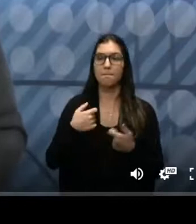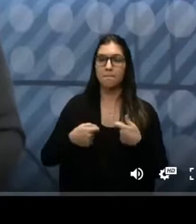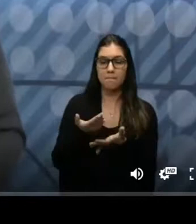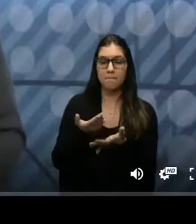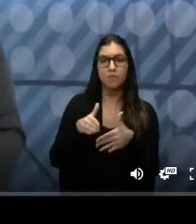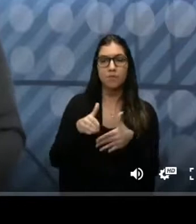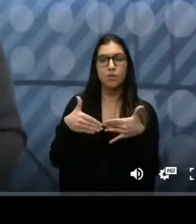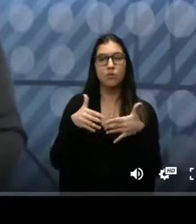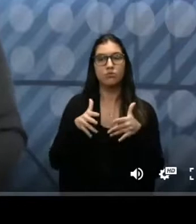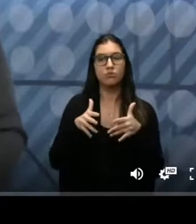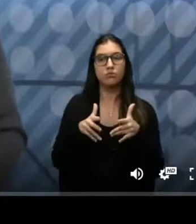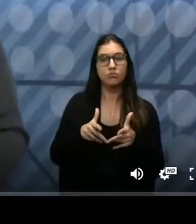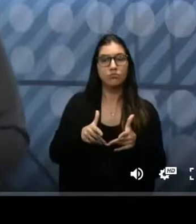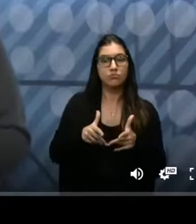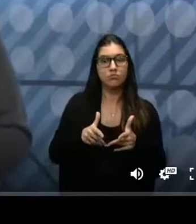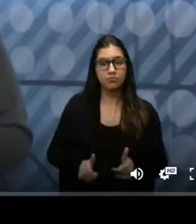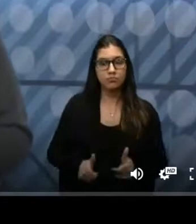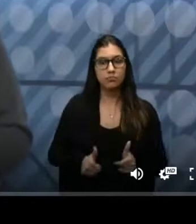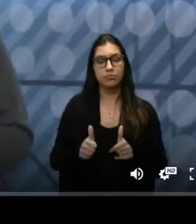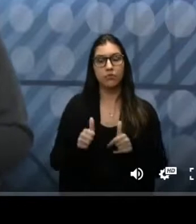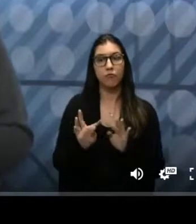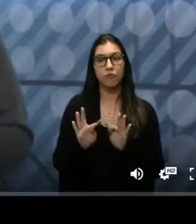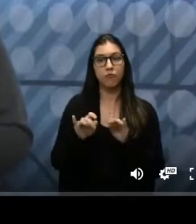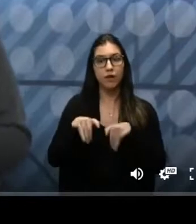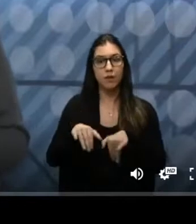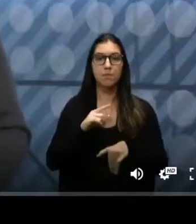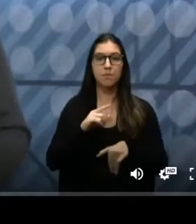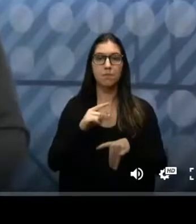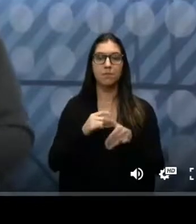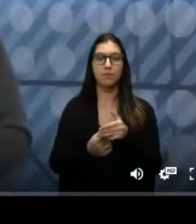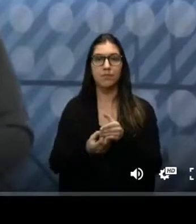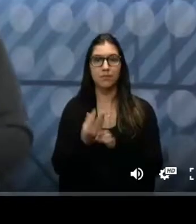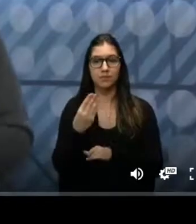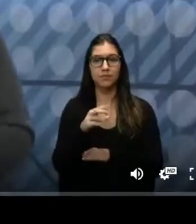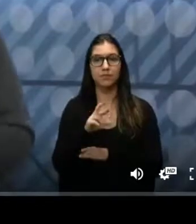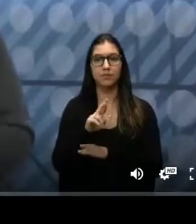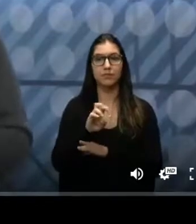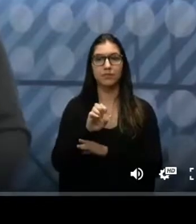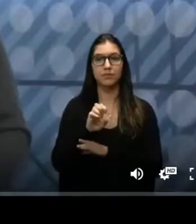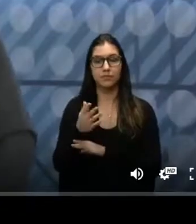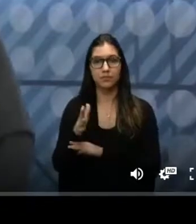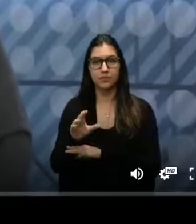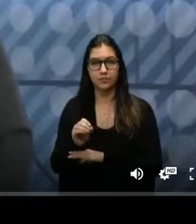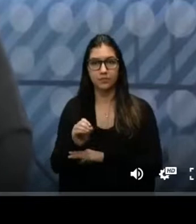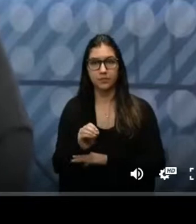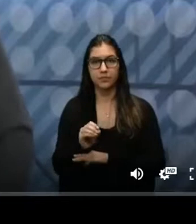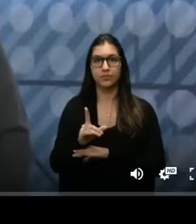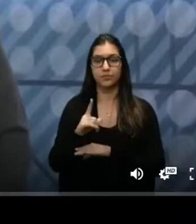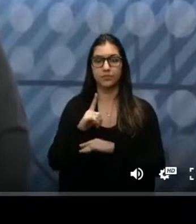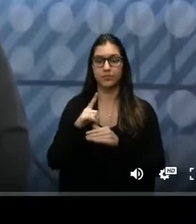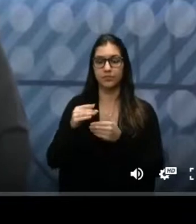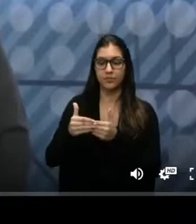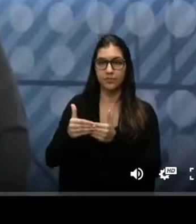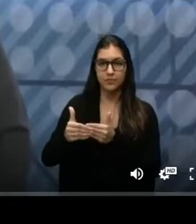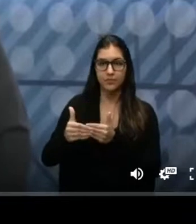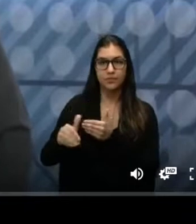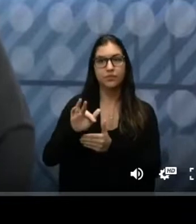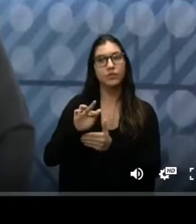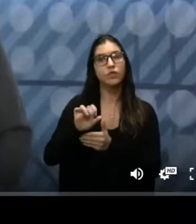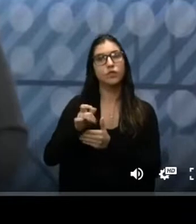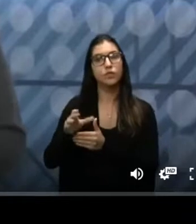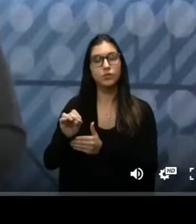verificar qual que é a pureza do composto final que está sendo formado por essa reação. A determinação do ponto de fusão é